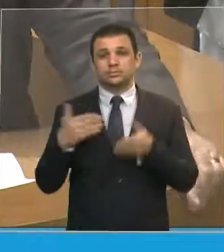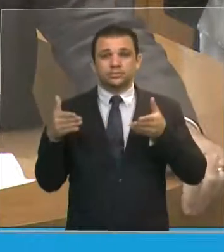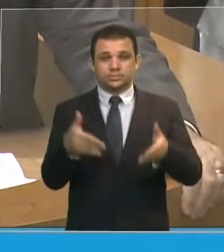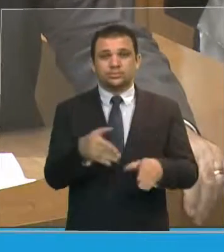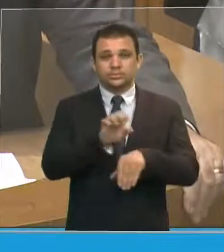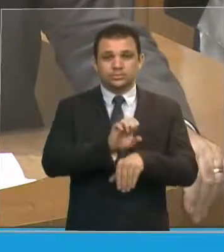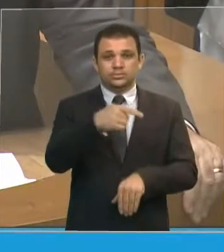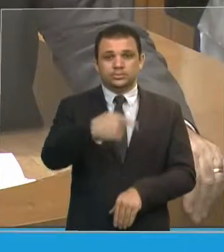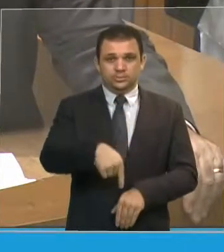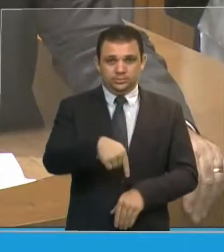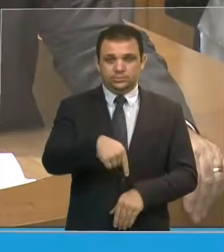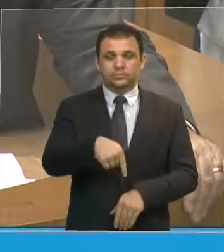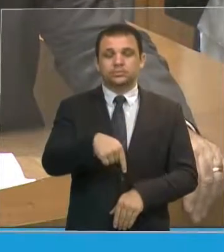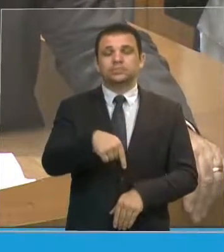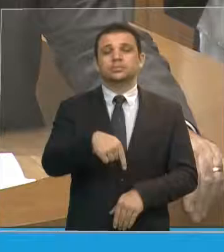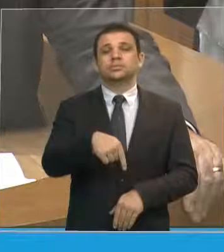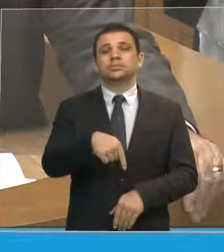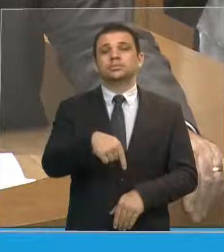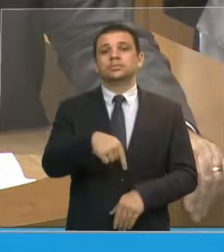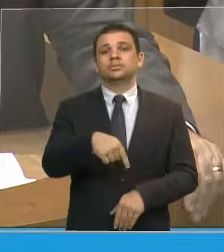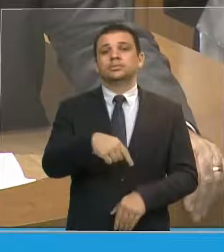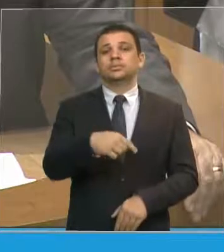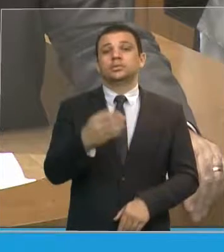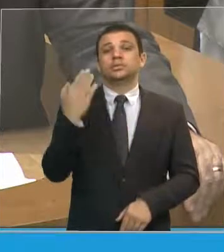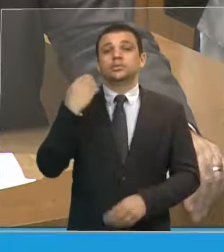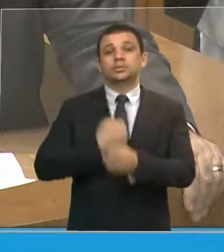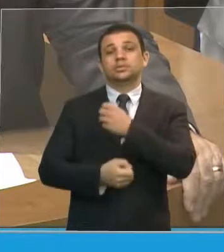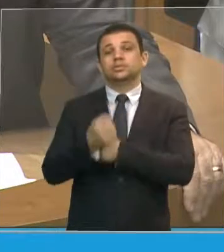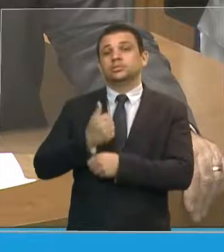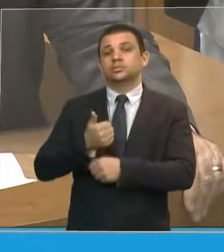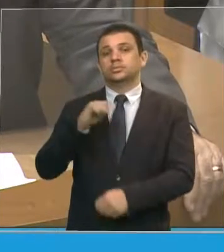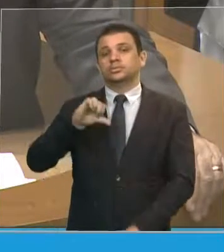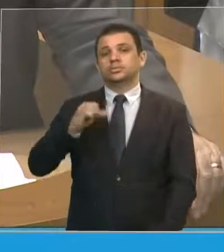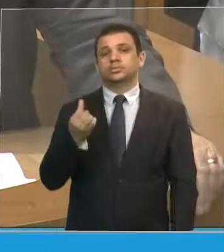1967, bem jovem,